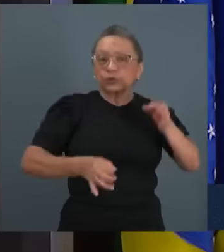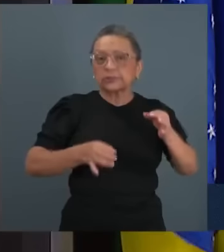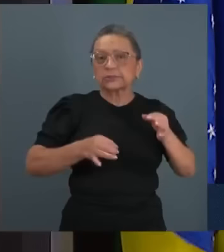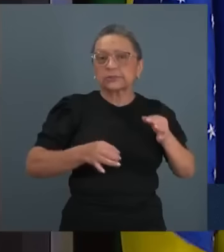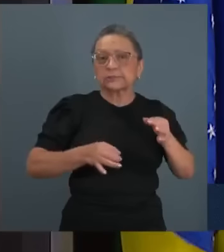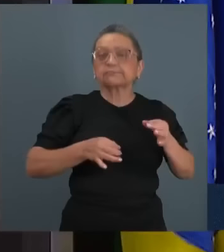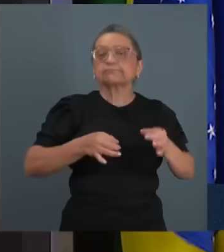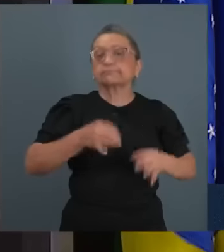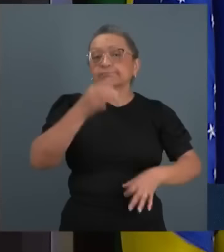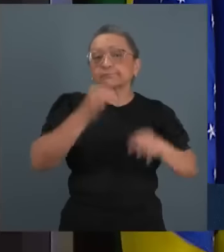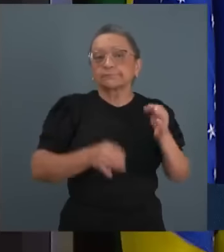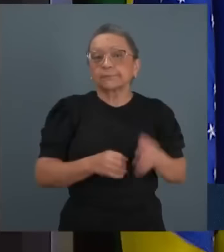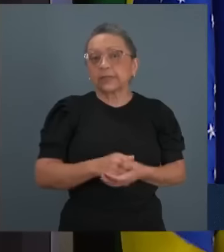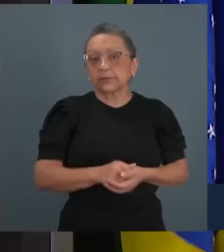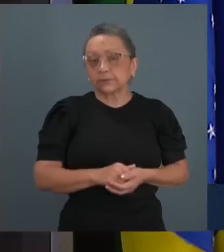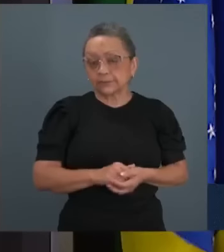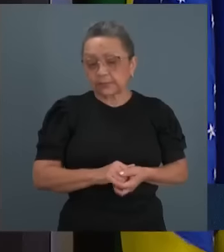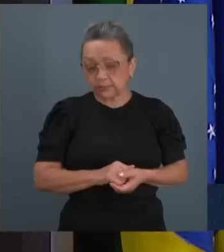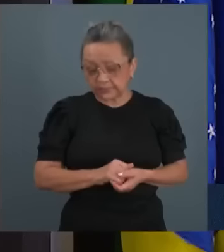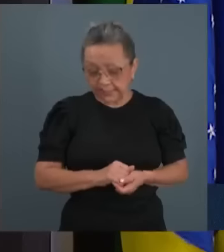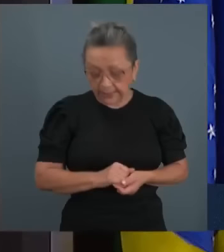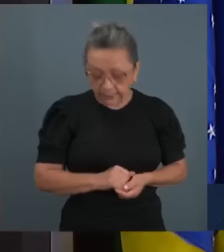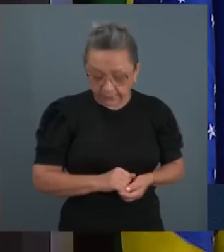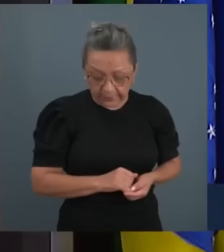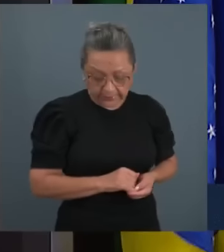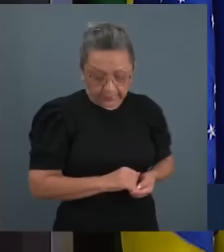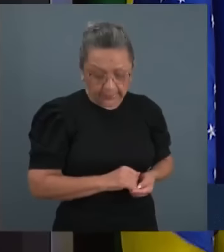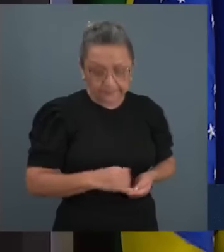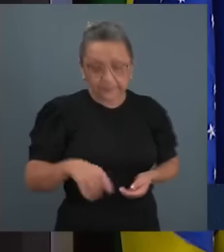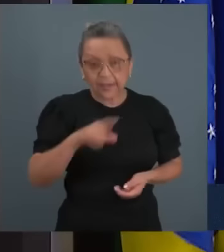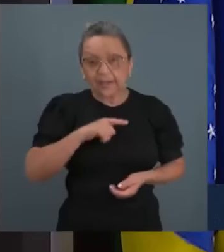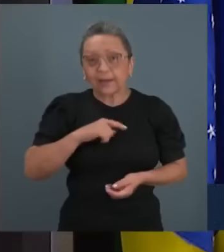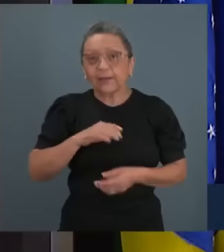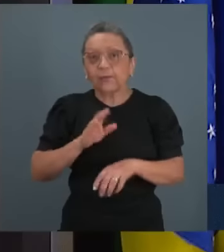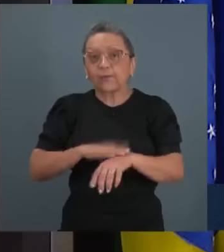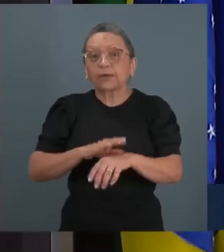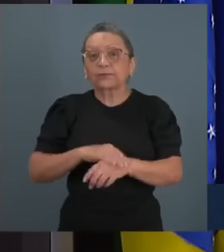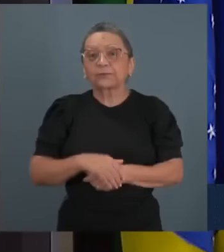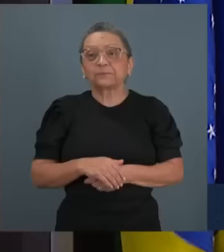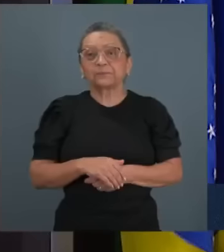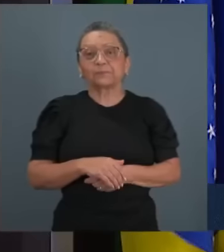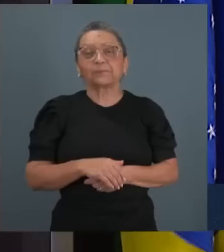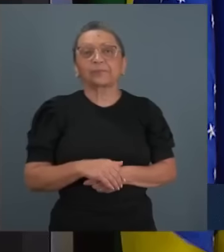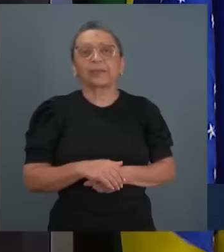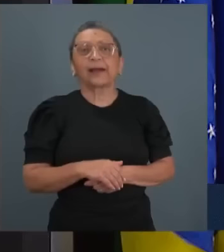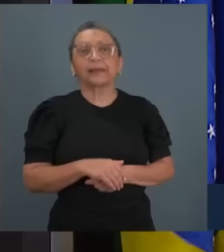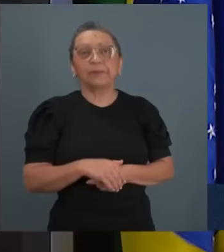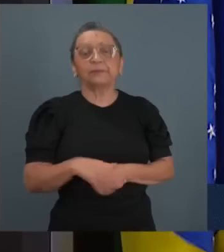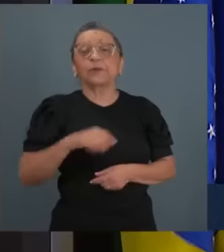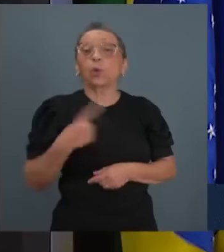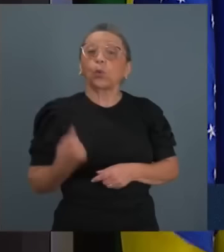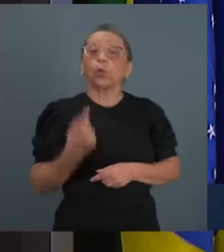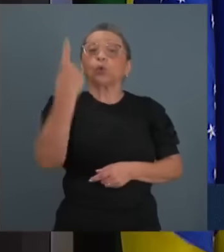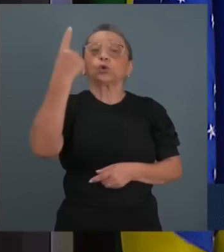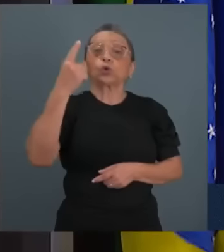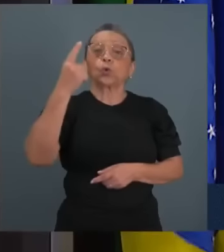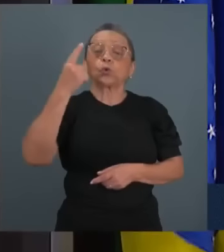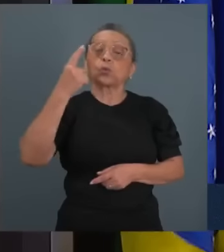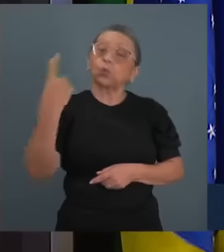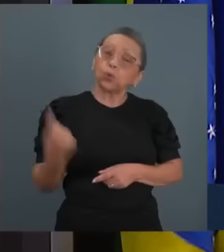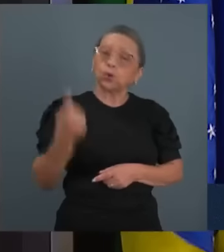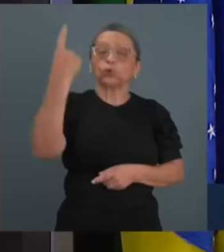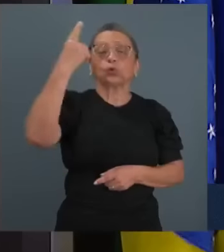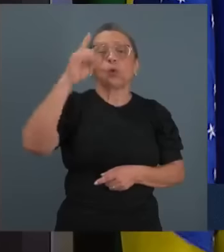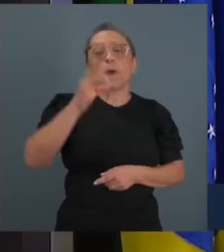J nesse país a partir da anistia ampla, geral e restrita. O único caminho, sim, para a pacificação